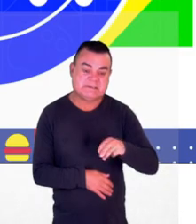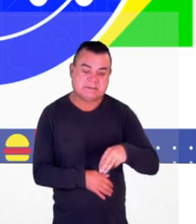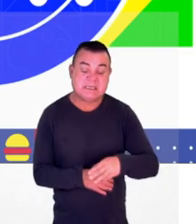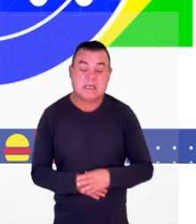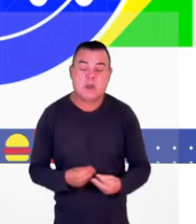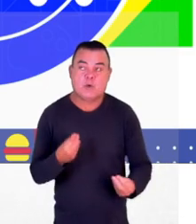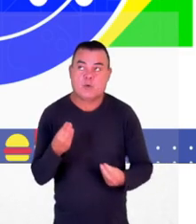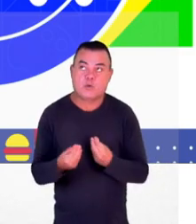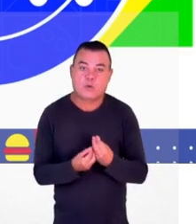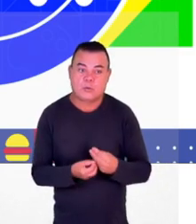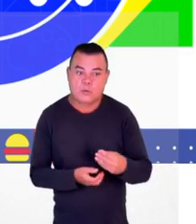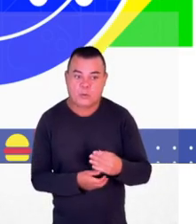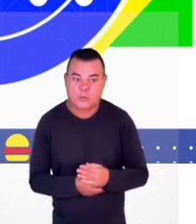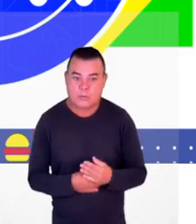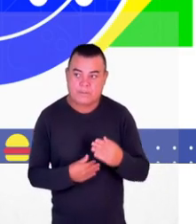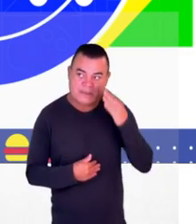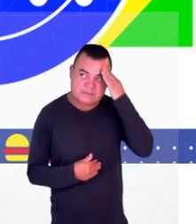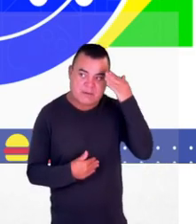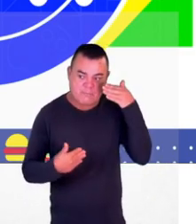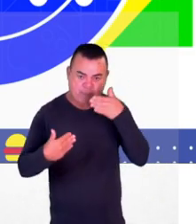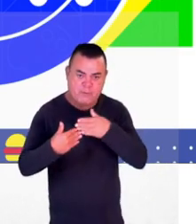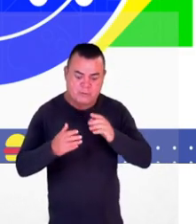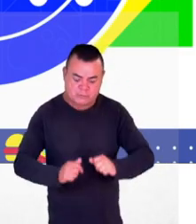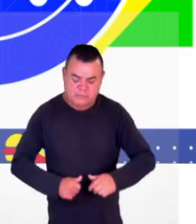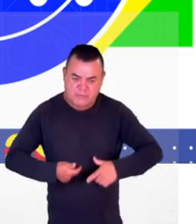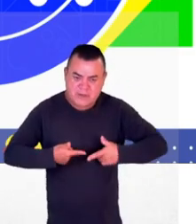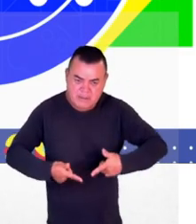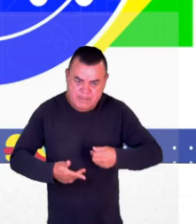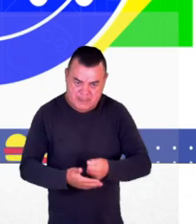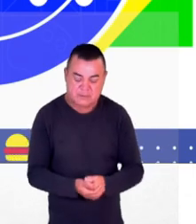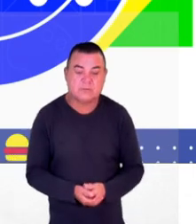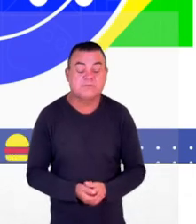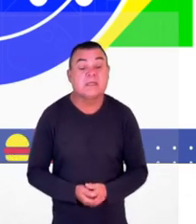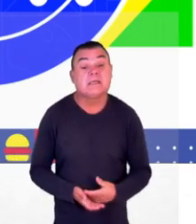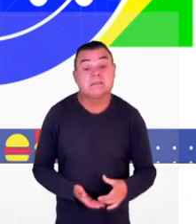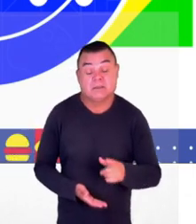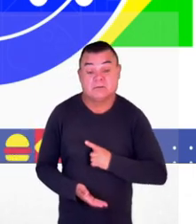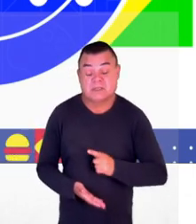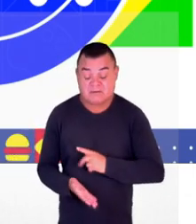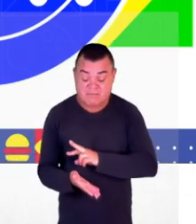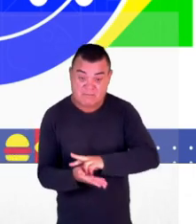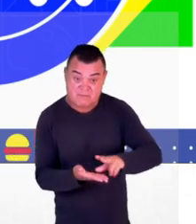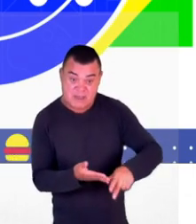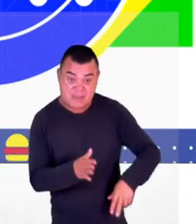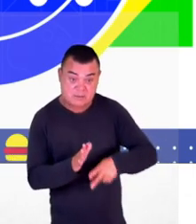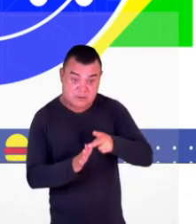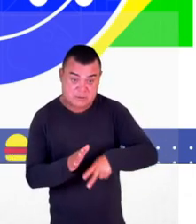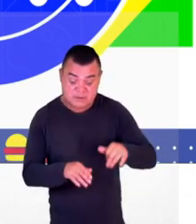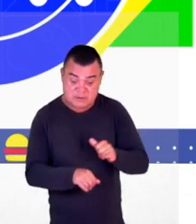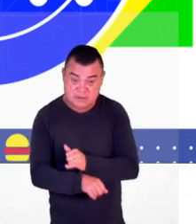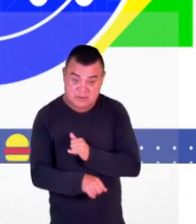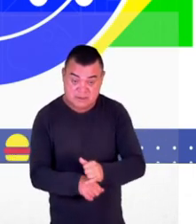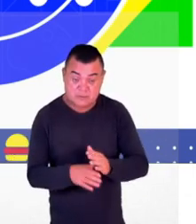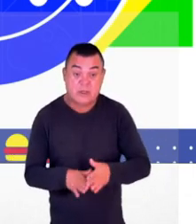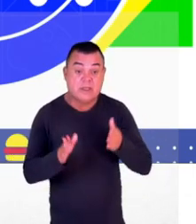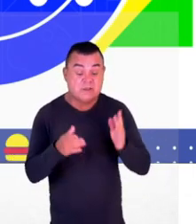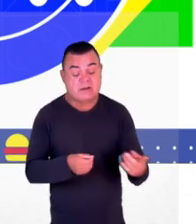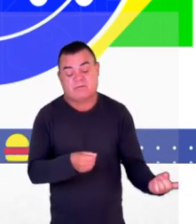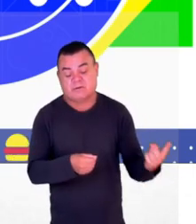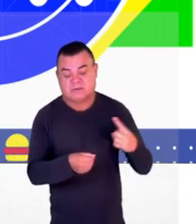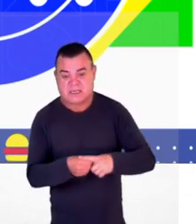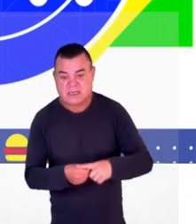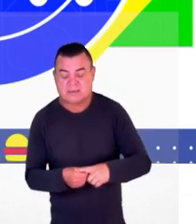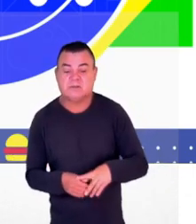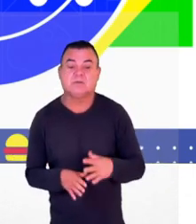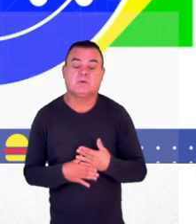dorsal eh desse enfrentamento então existem vários programas estratégicos que já estão sendo ou já foram retomados estão em